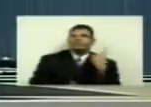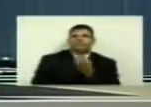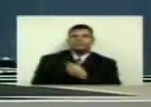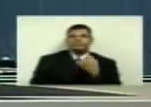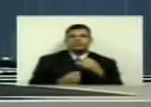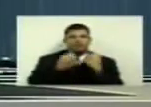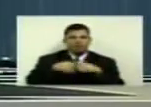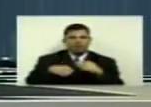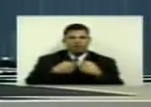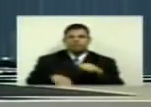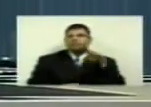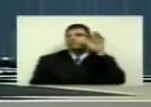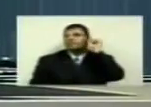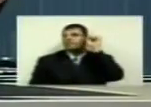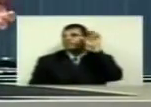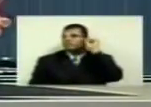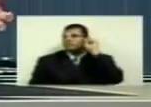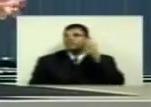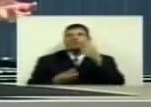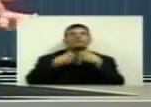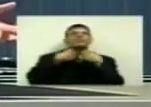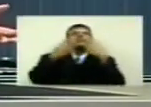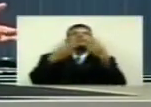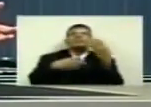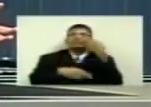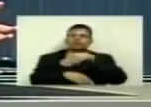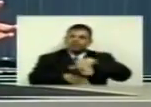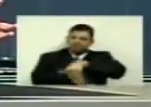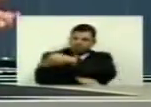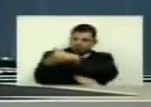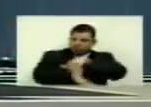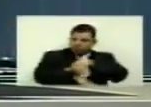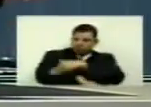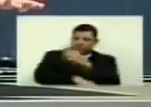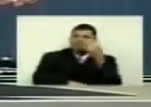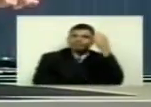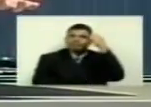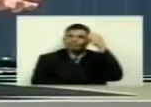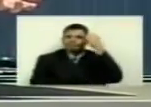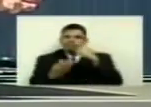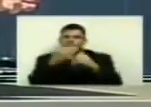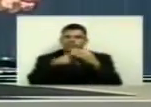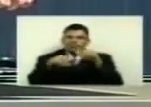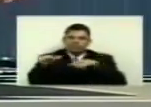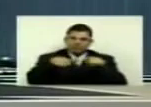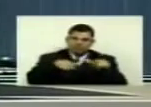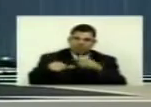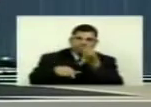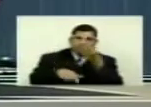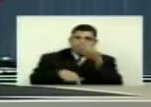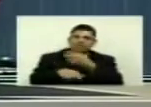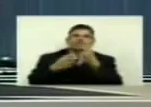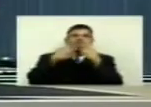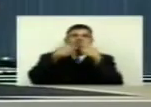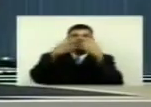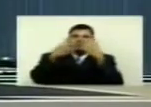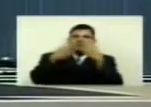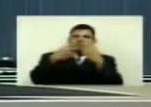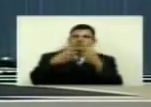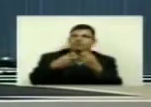nós precisamos ouvir a voz que vem das ruas e refletir sobre essa voz. E essa